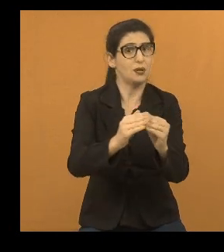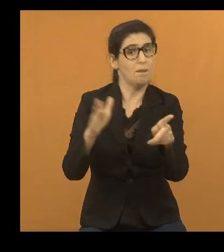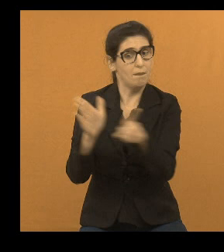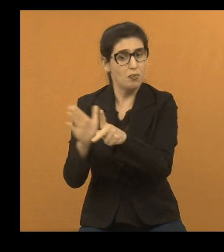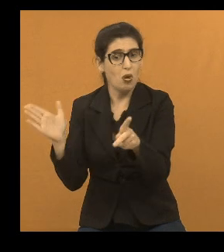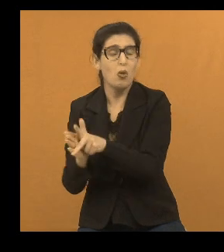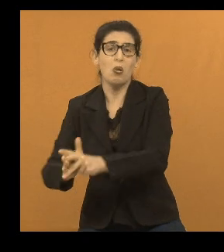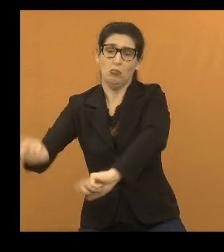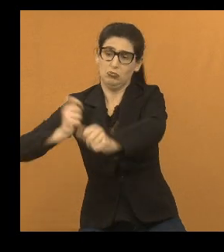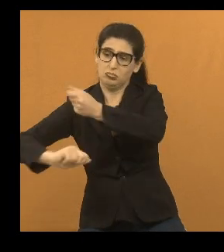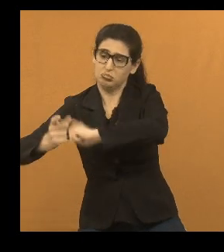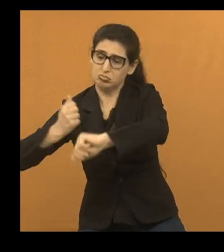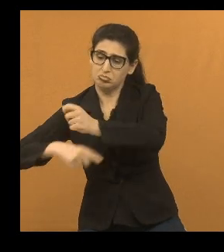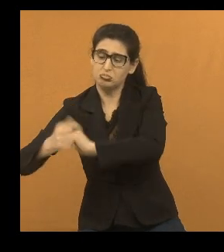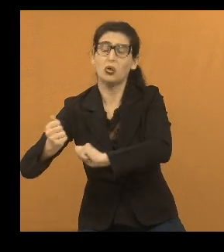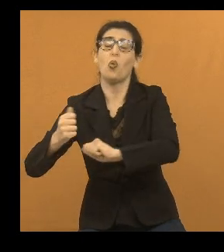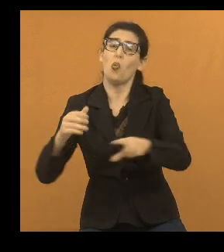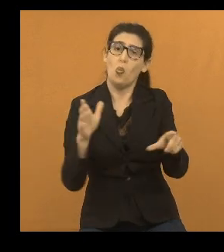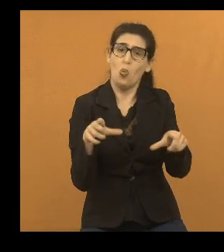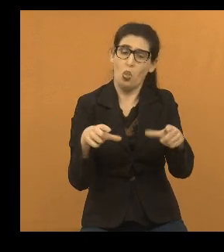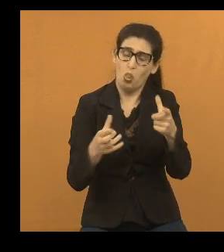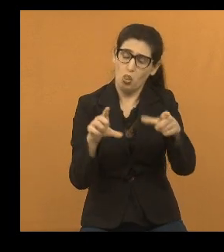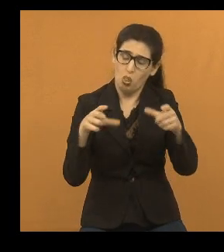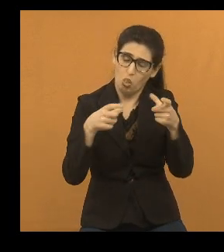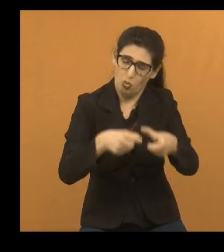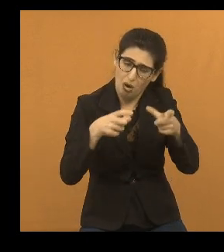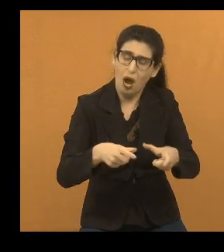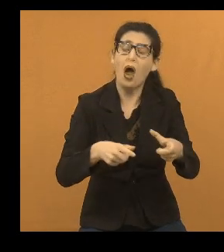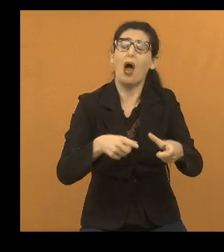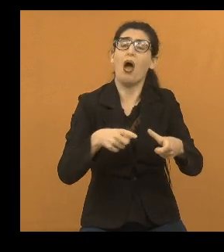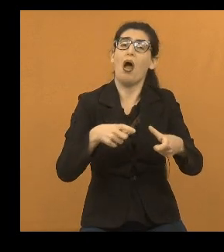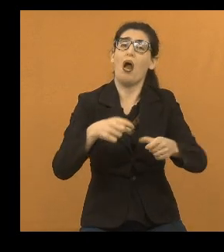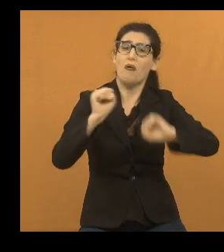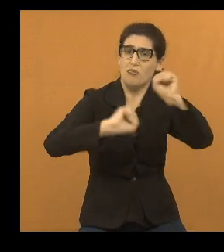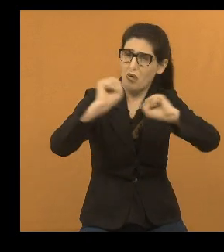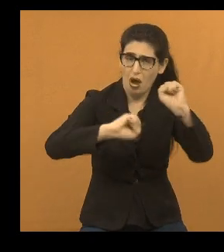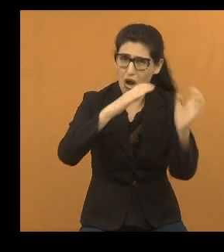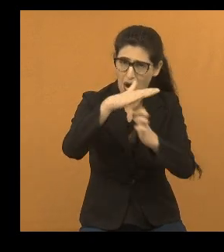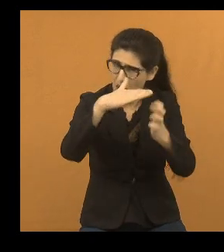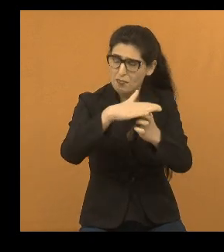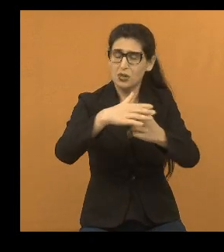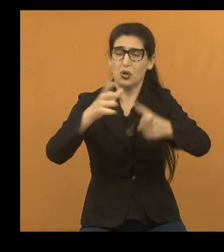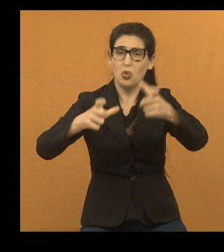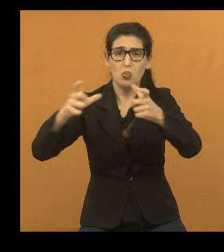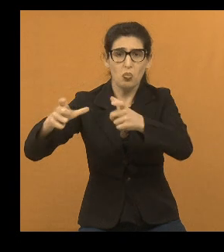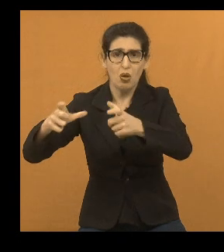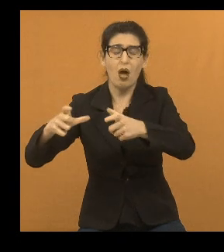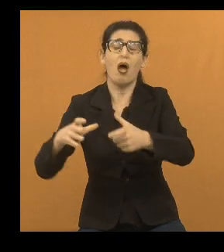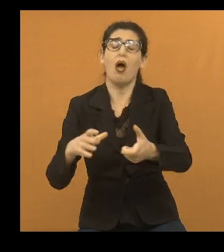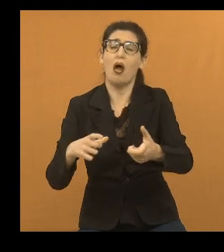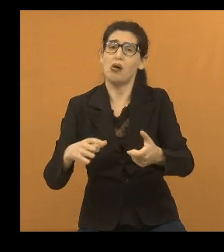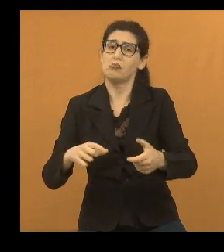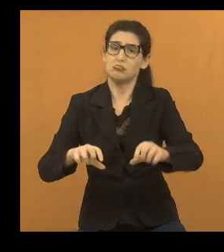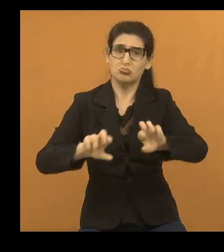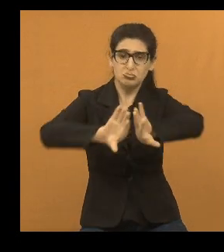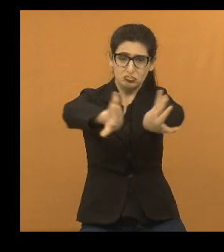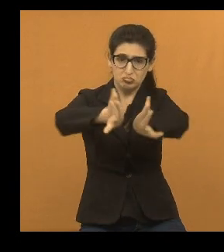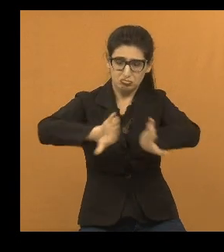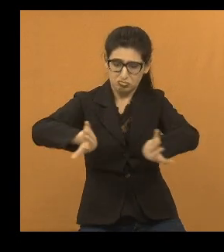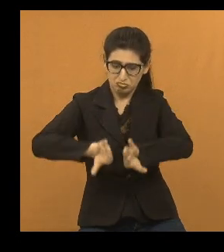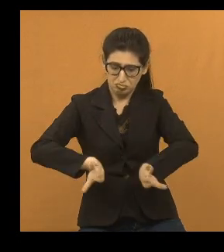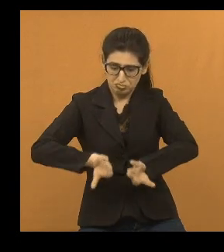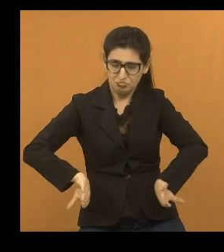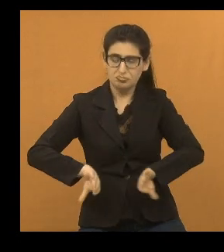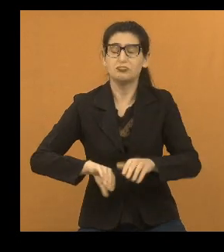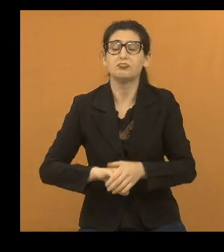comércio, prédios e áreas públicas. Esse processo de construção do plano diretor, ele